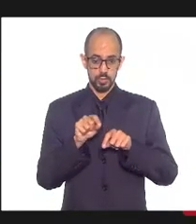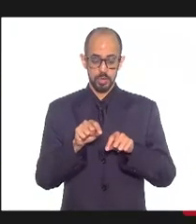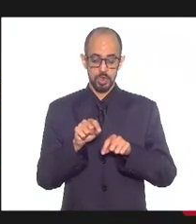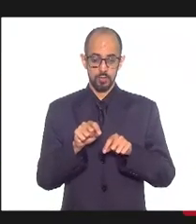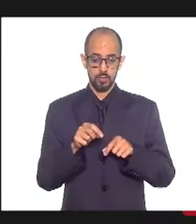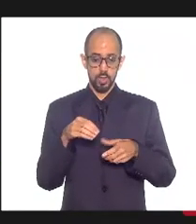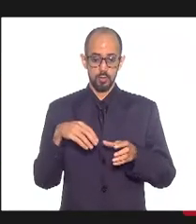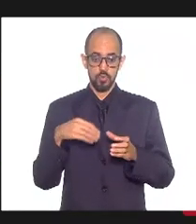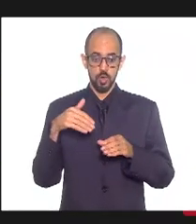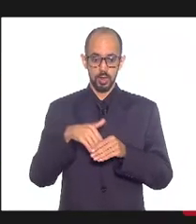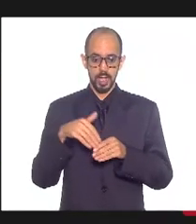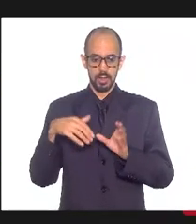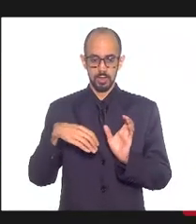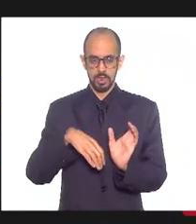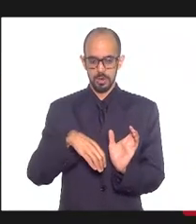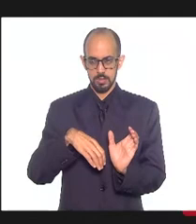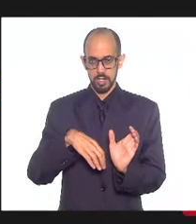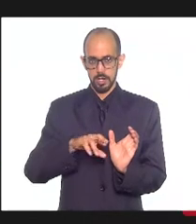Câmara,